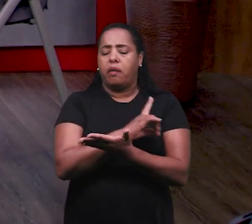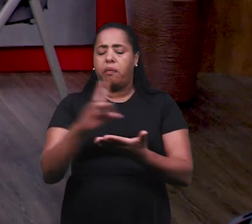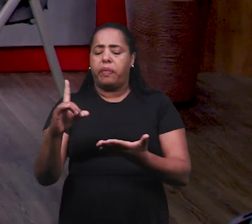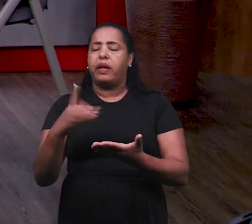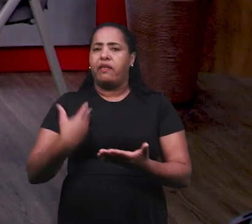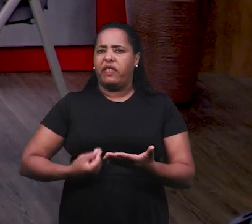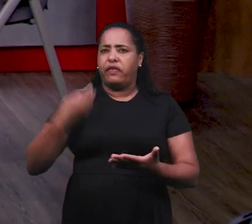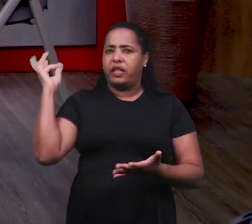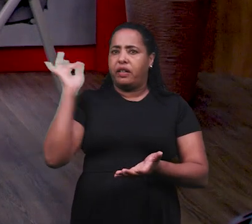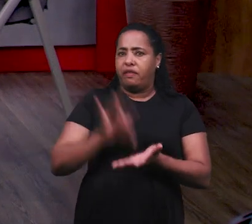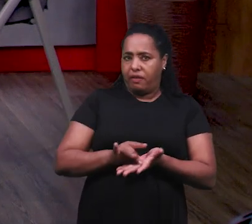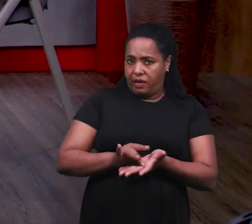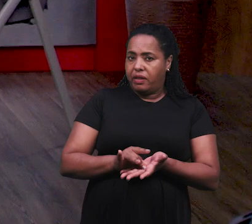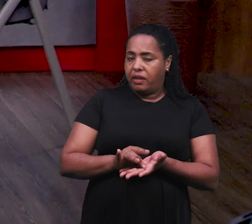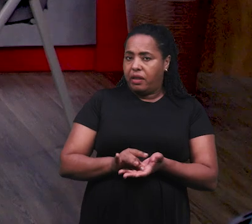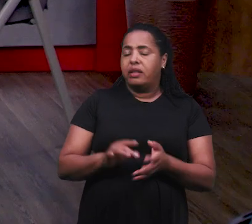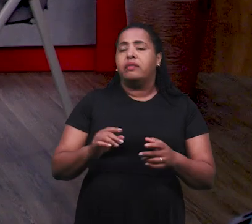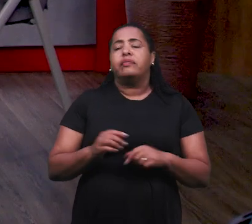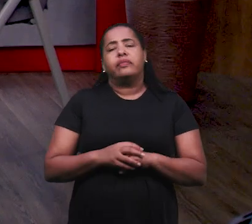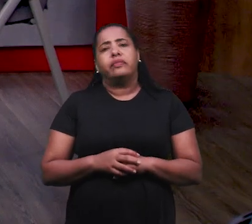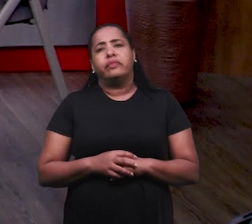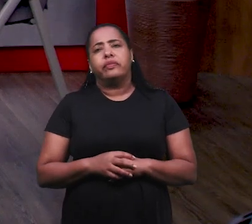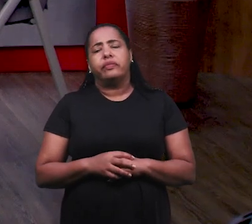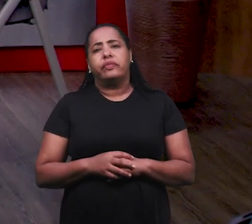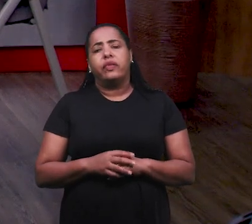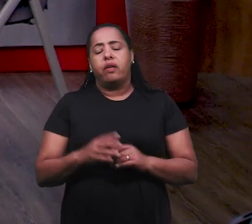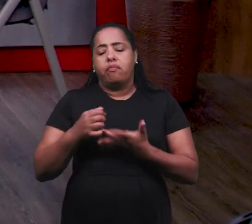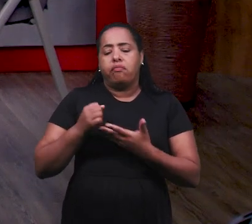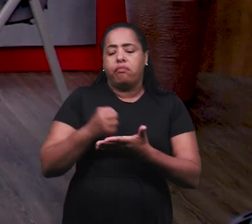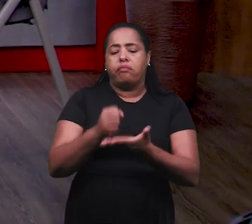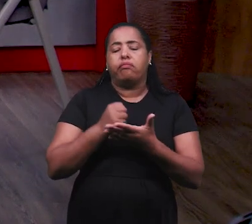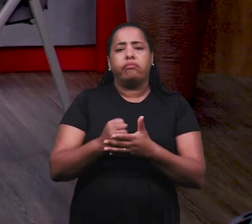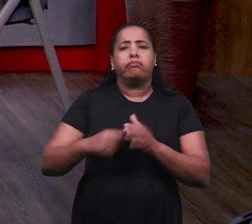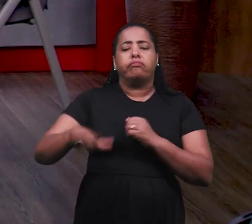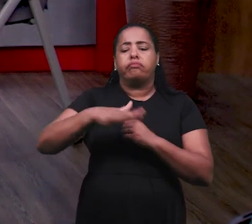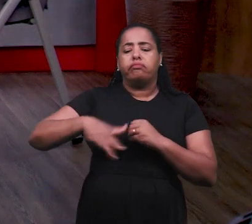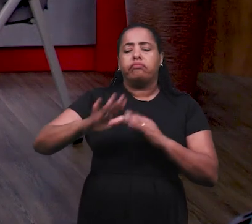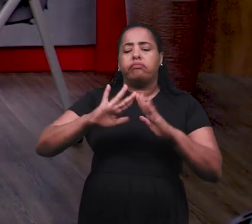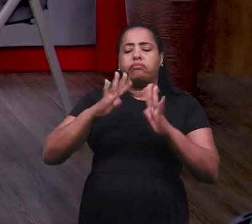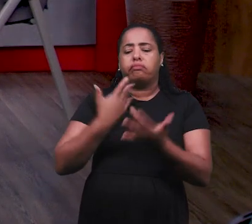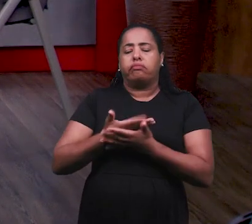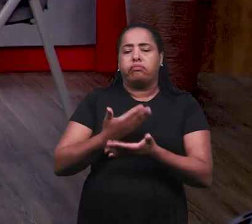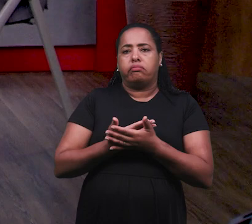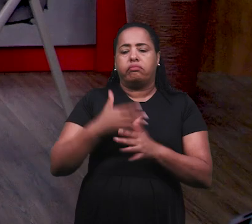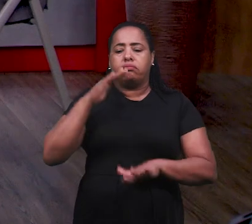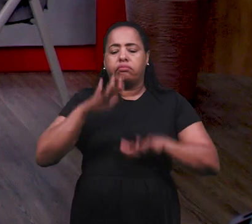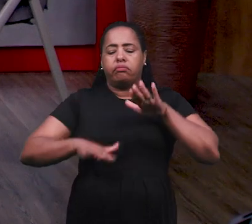eficaz, né? Então, assim, há muitos recursos ali no ambiente escolar. E, às